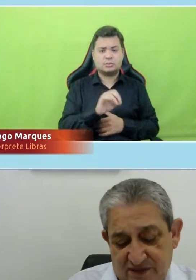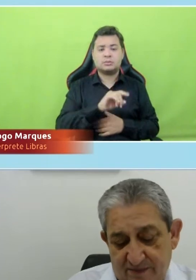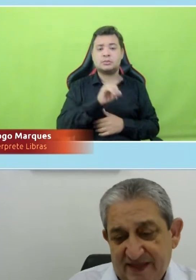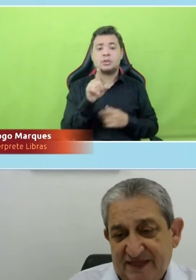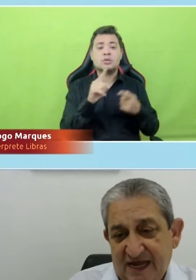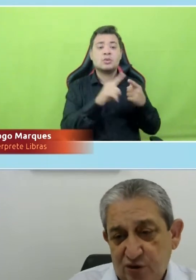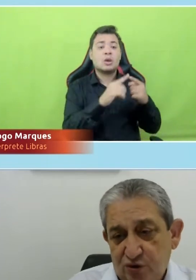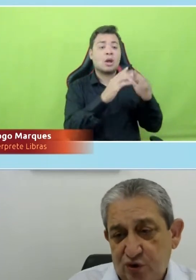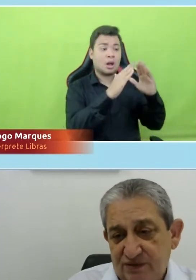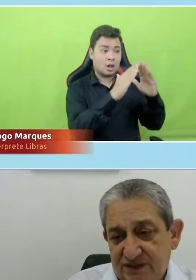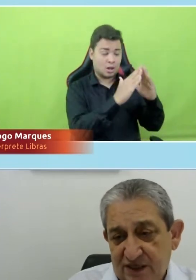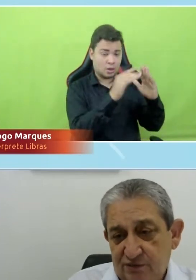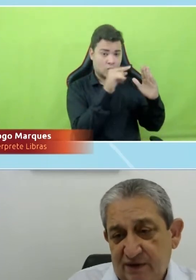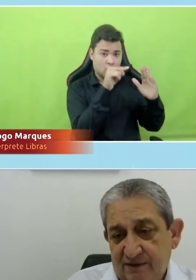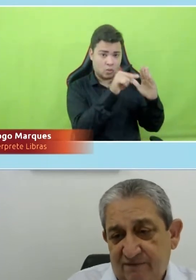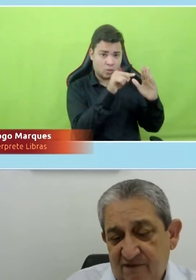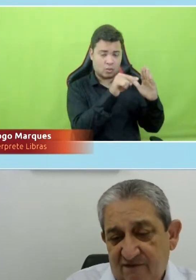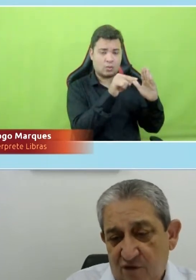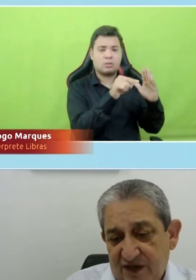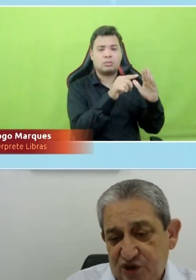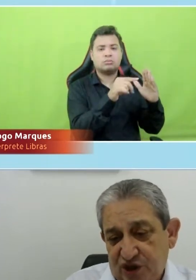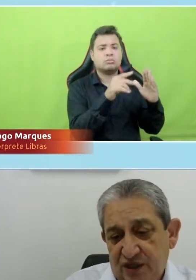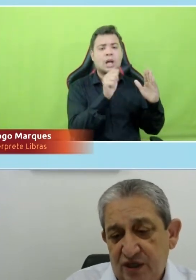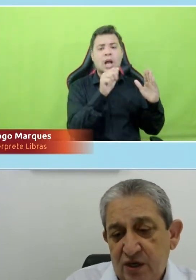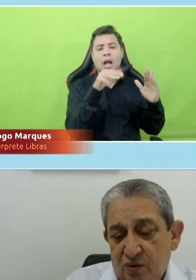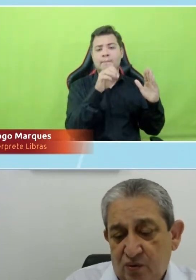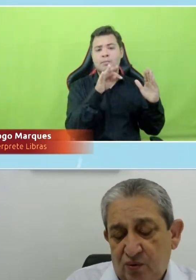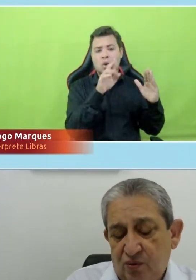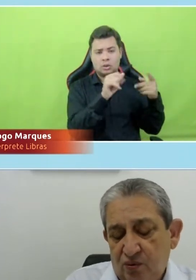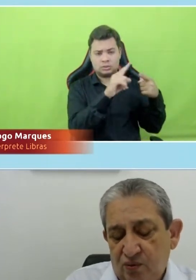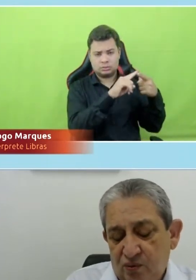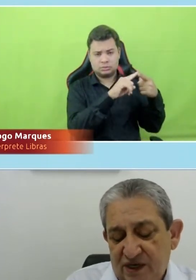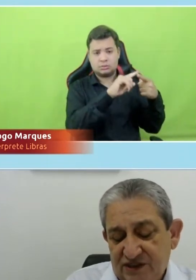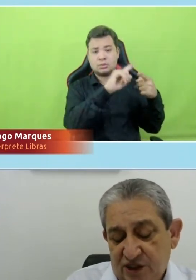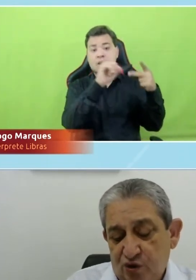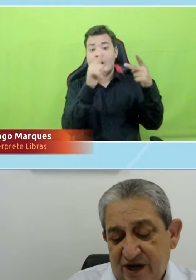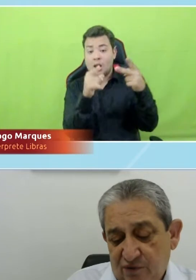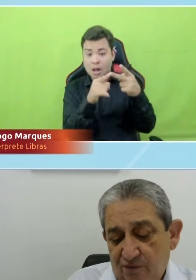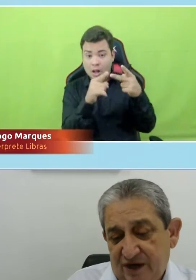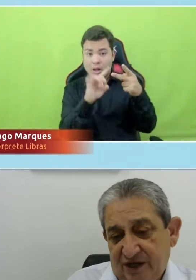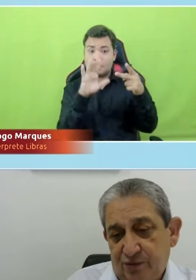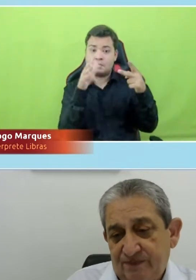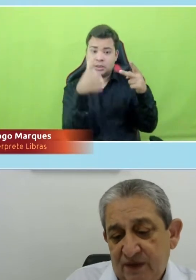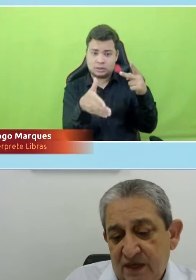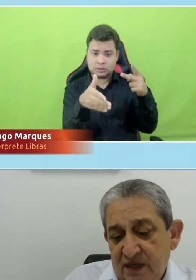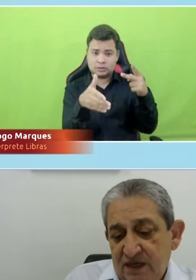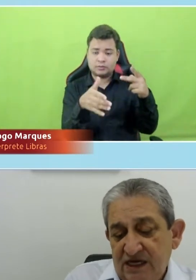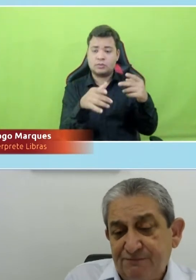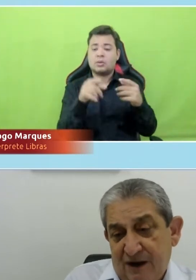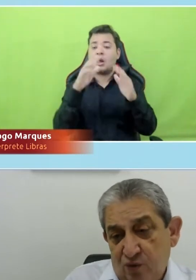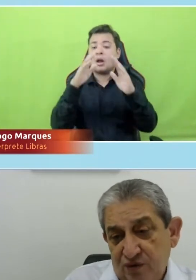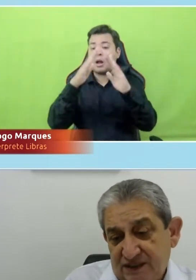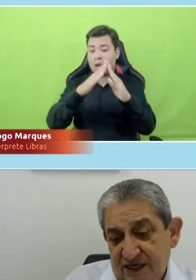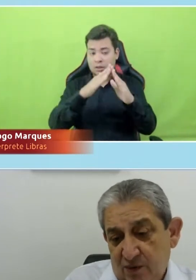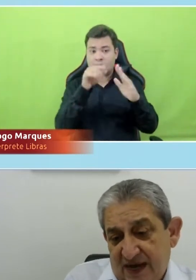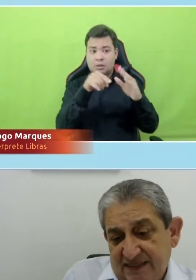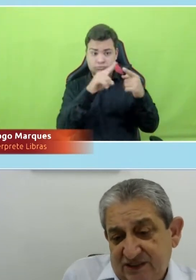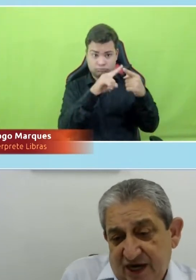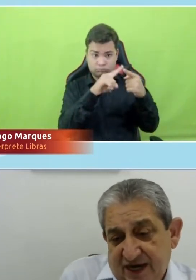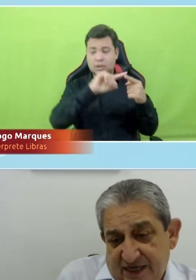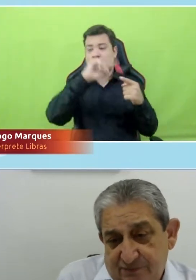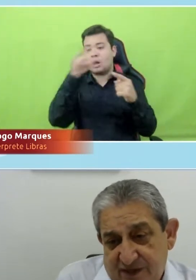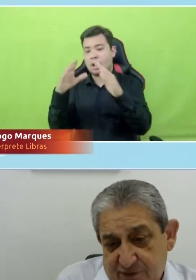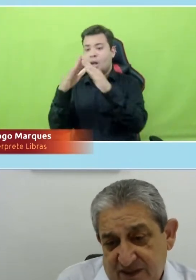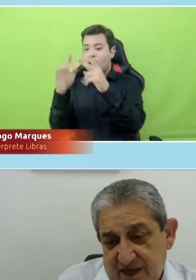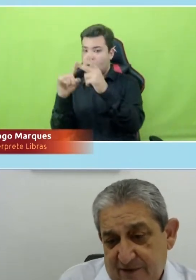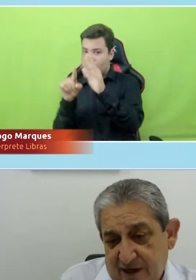Então, a metade dos domicílios vão preencher esse questionário completo. E as perguntas são as